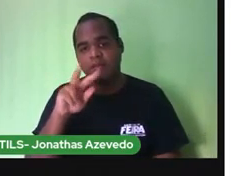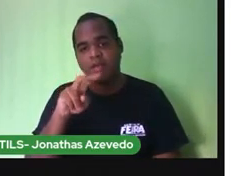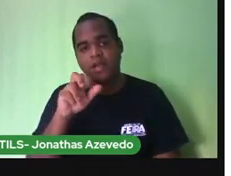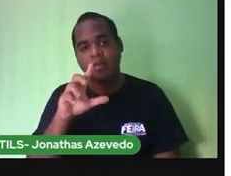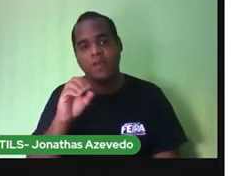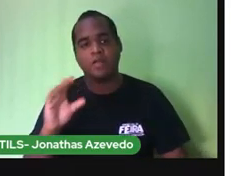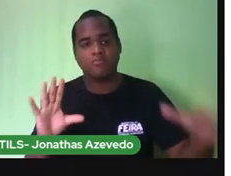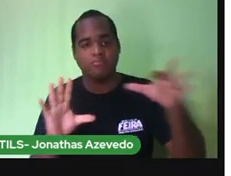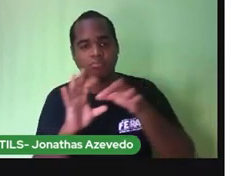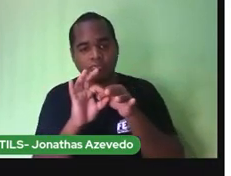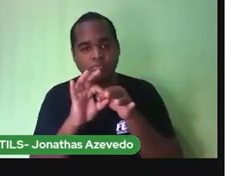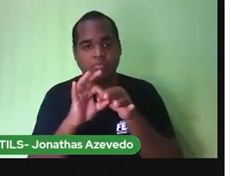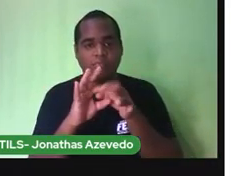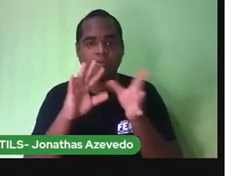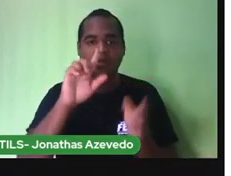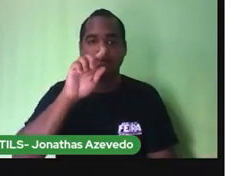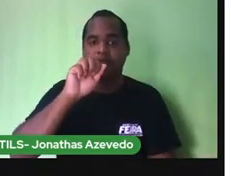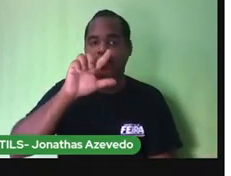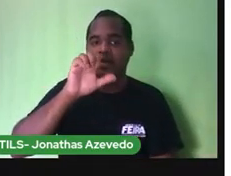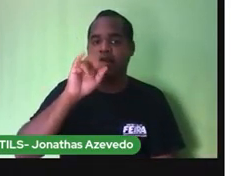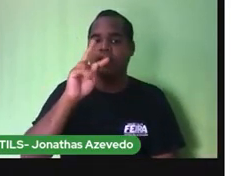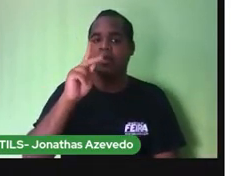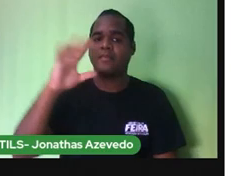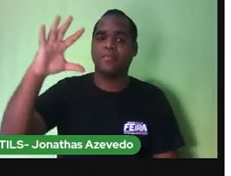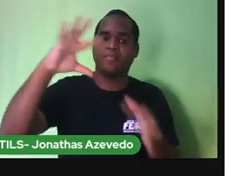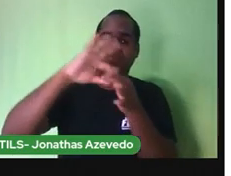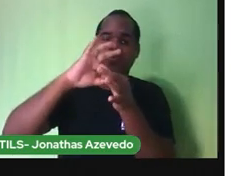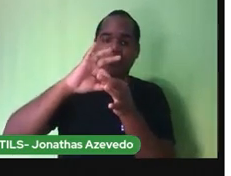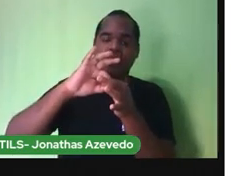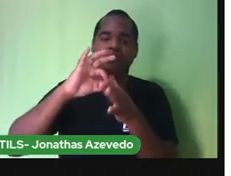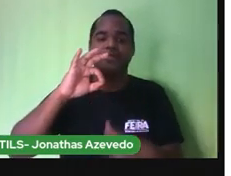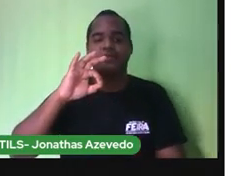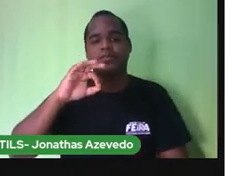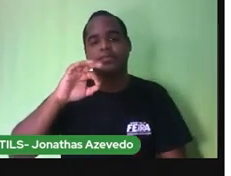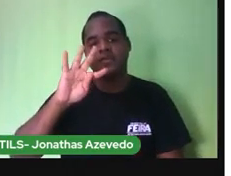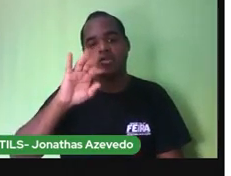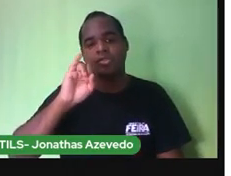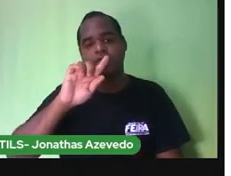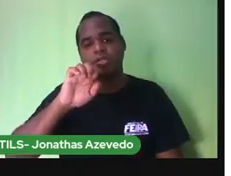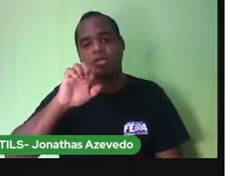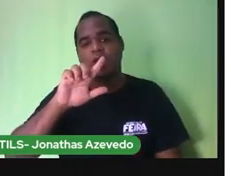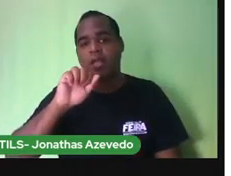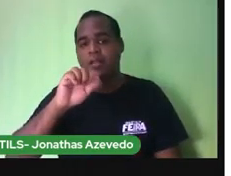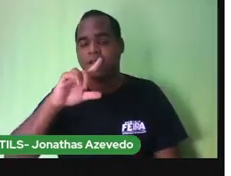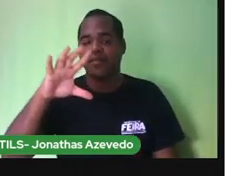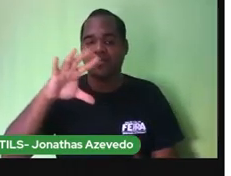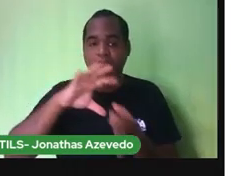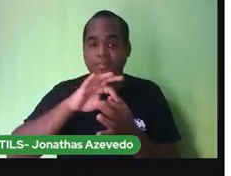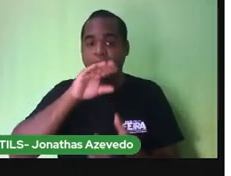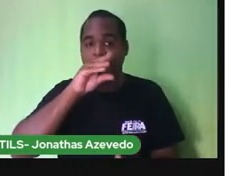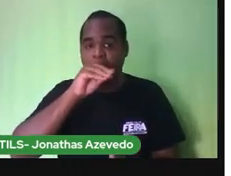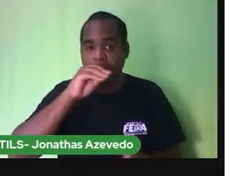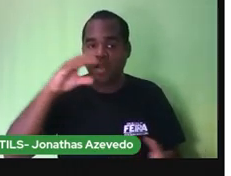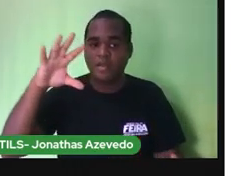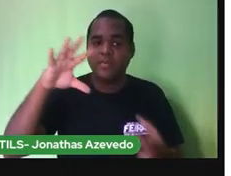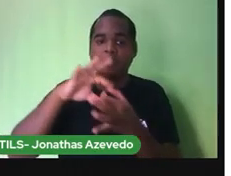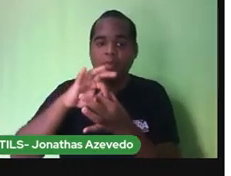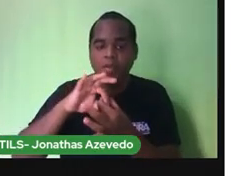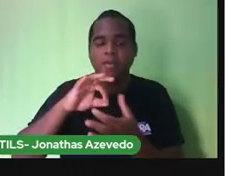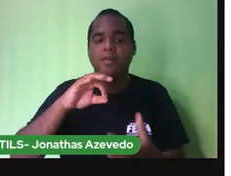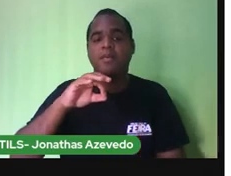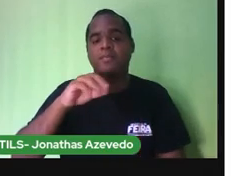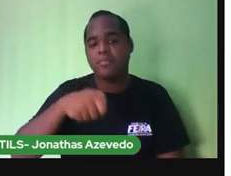cavalo galinha tigela pato panela